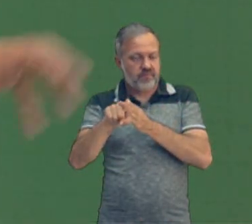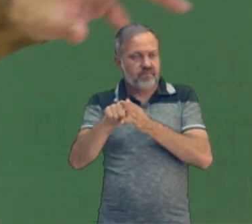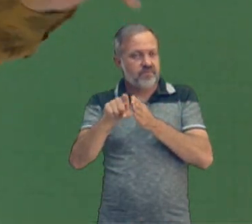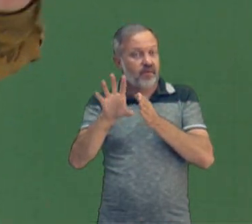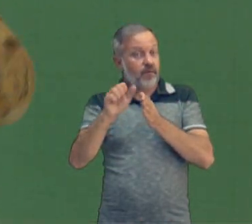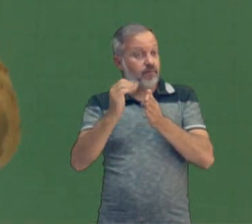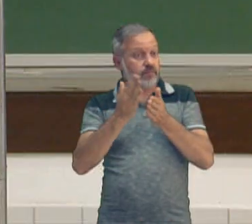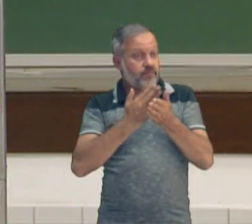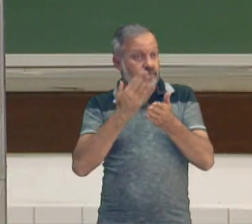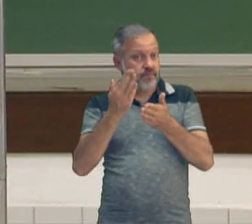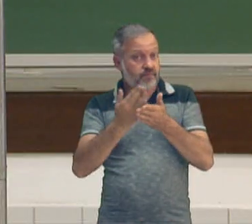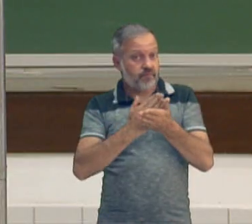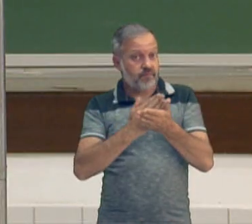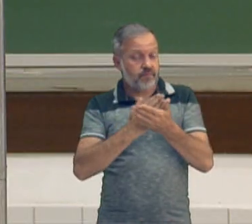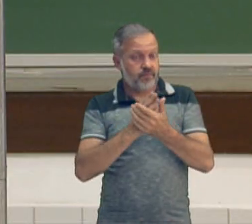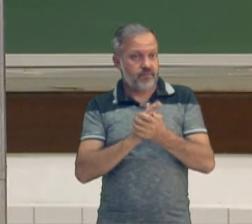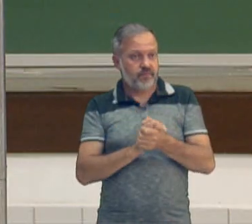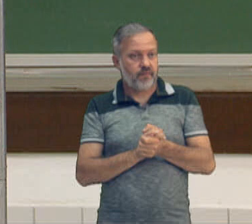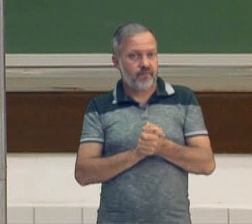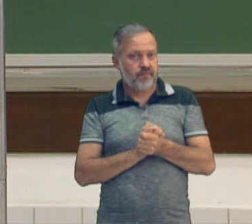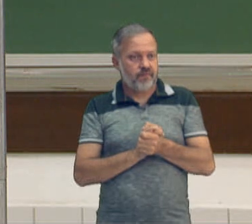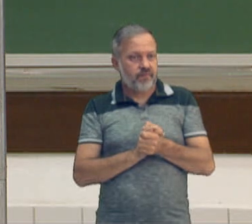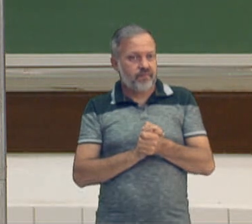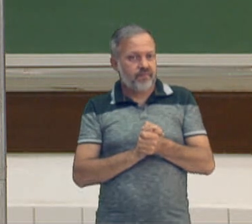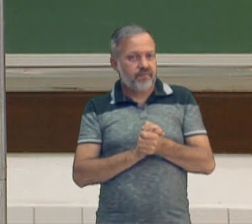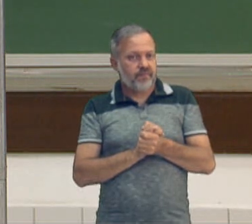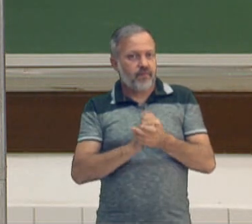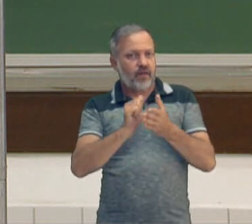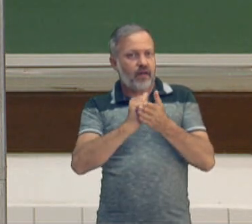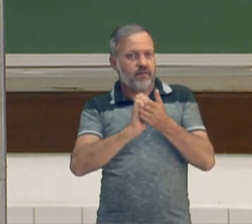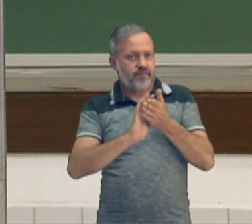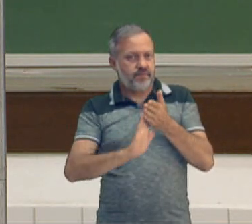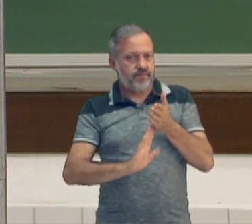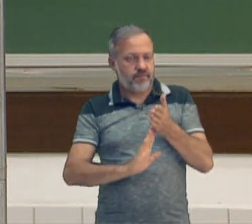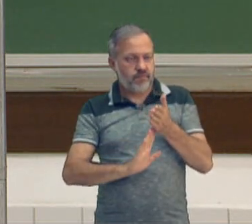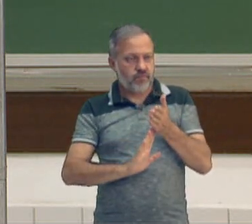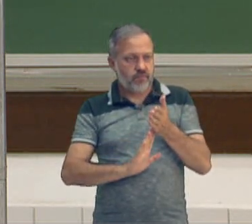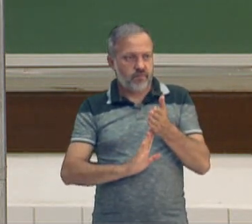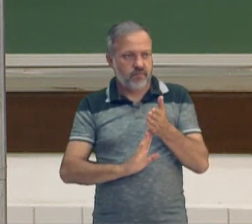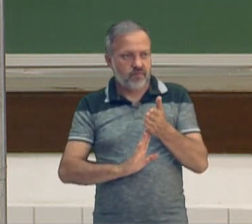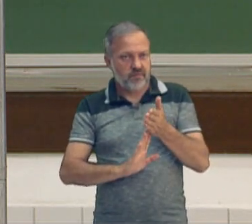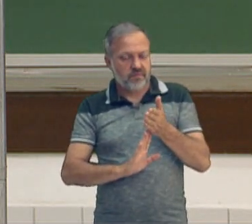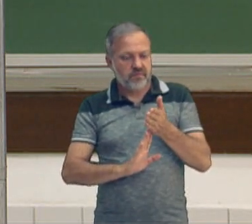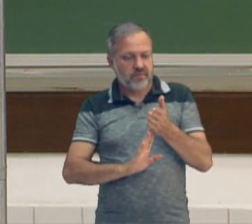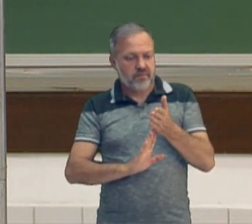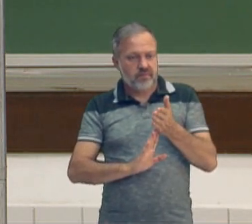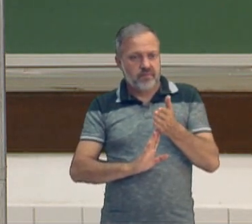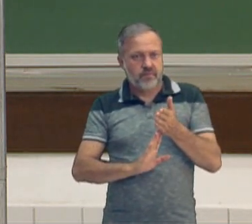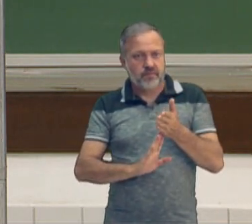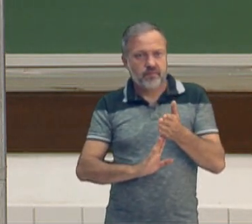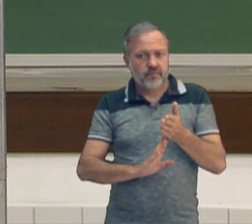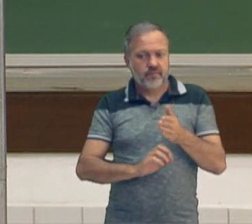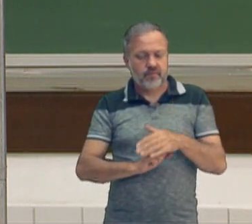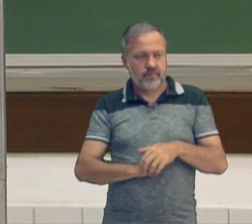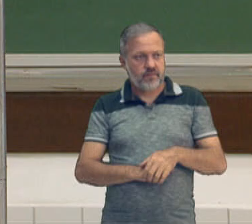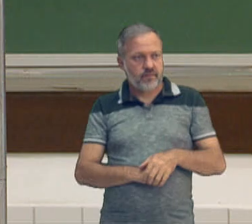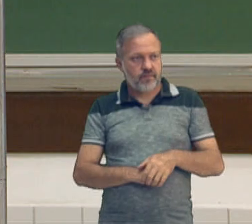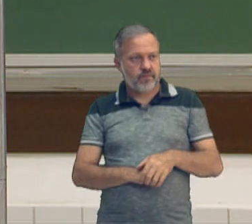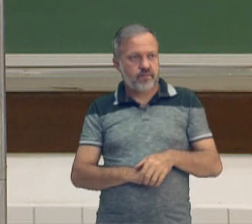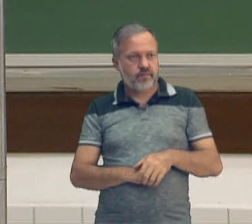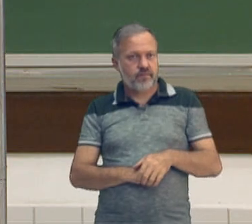caderno, vamos continuar nosso exercício aqui, exercitando a mente, vendo o que a gente aprendeu até agora nesta